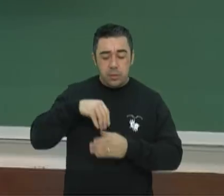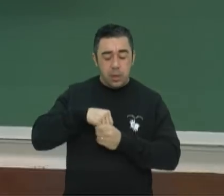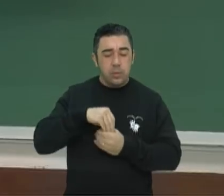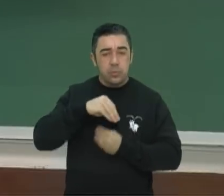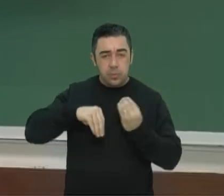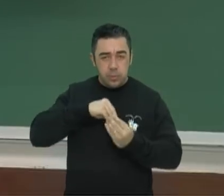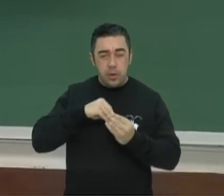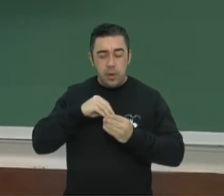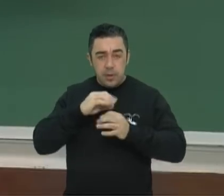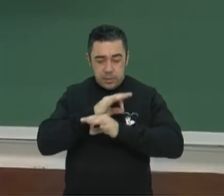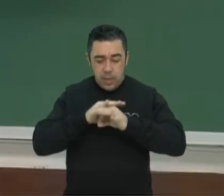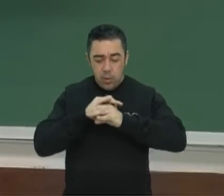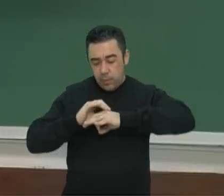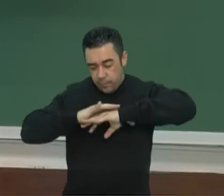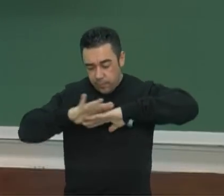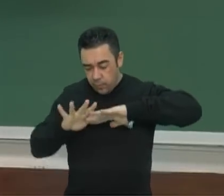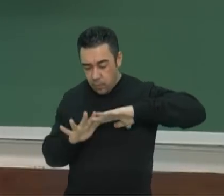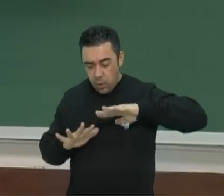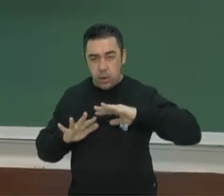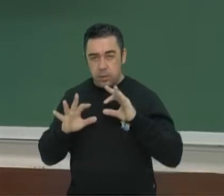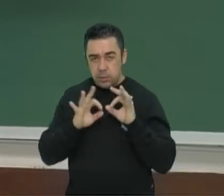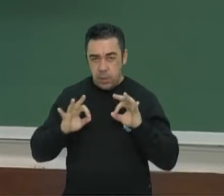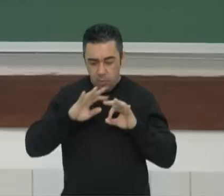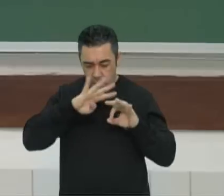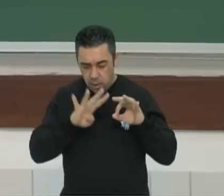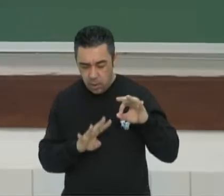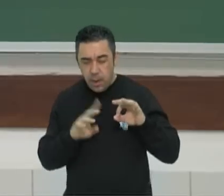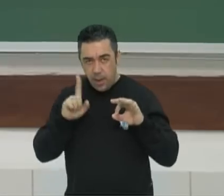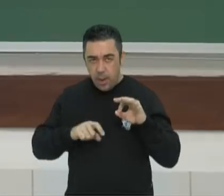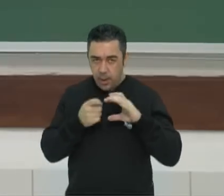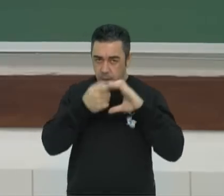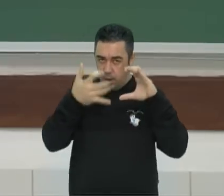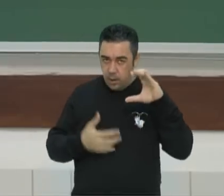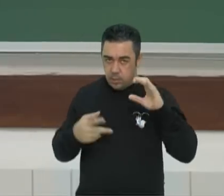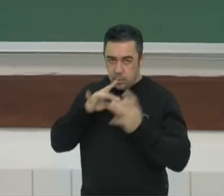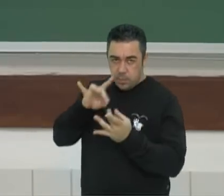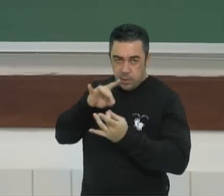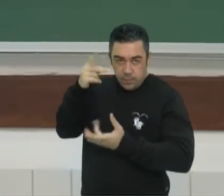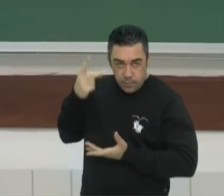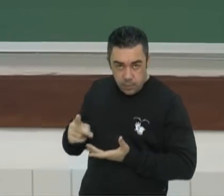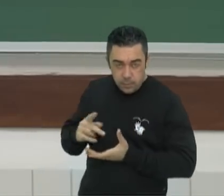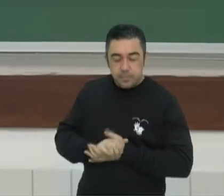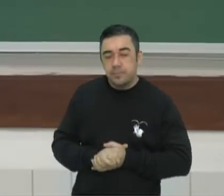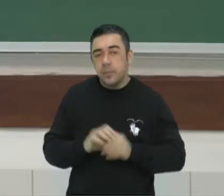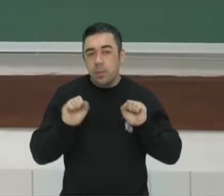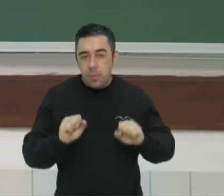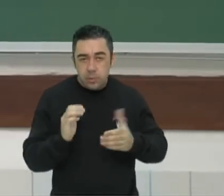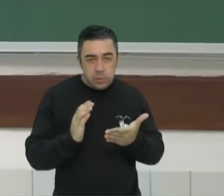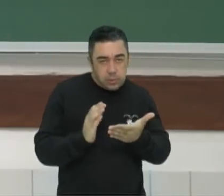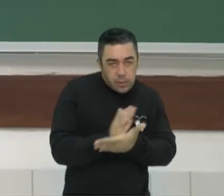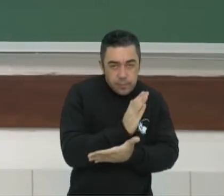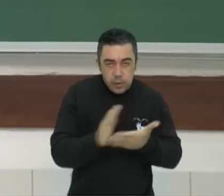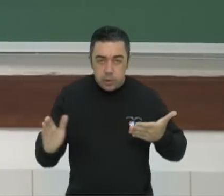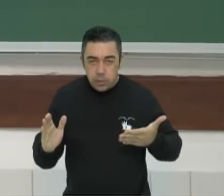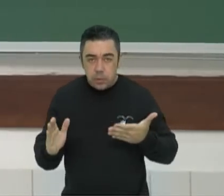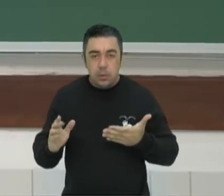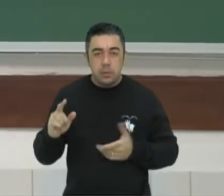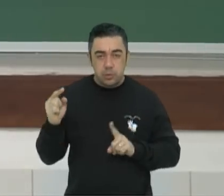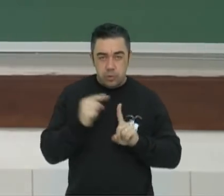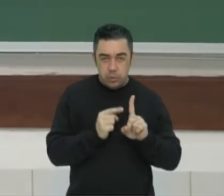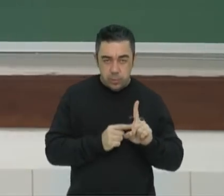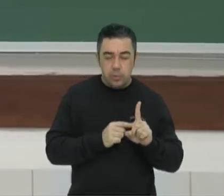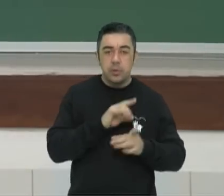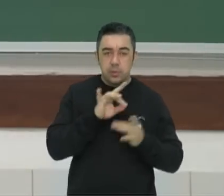substância intercelular. É isso que vai caracterizar o tecido conjuntivo, certo? Ele vai poder ser dividido nesses tipos,